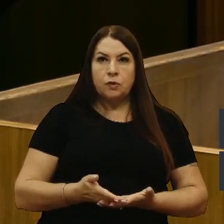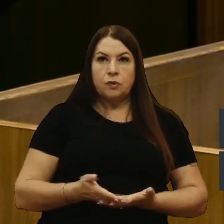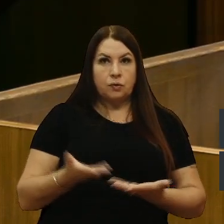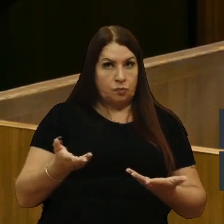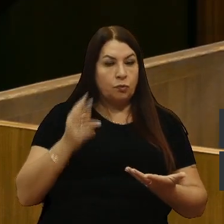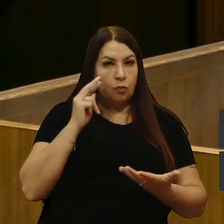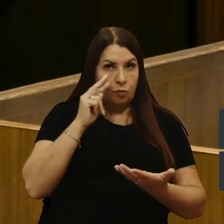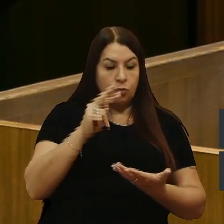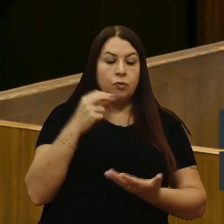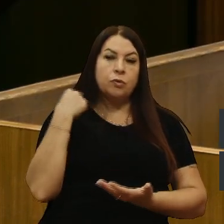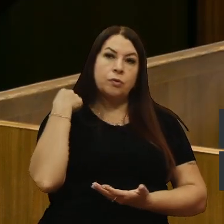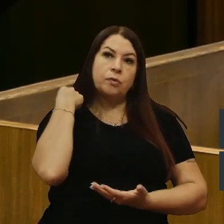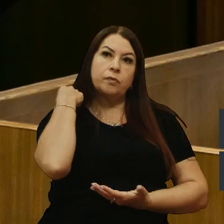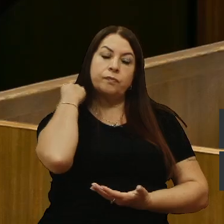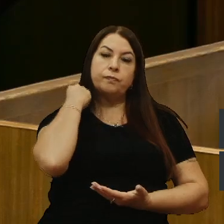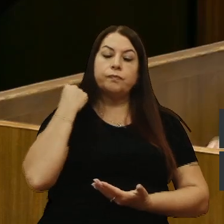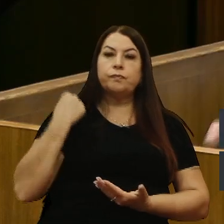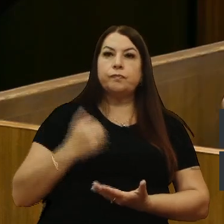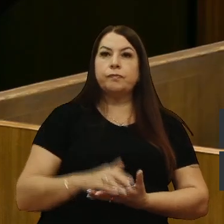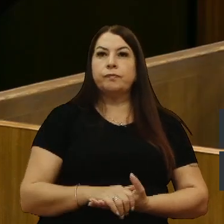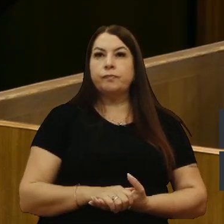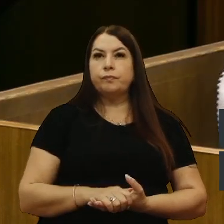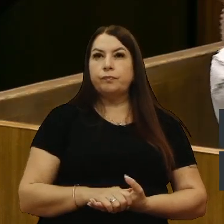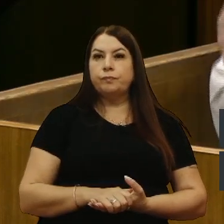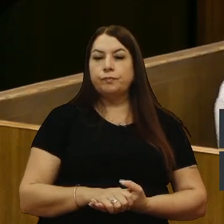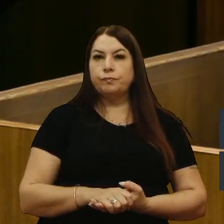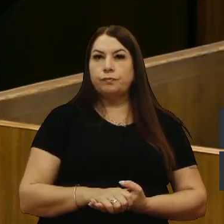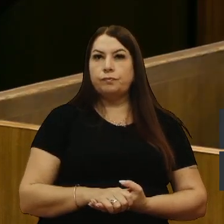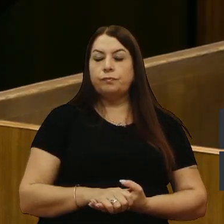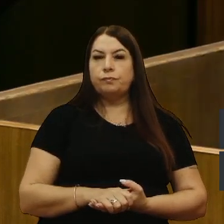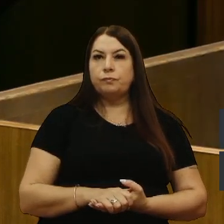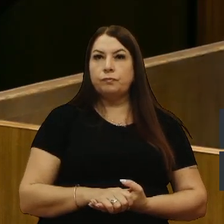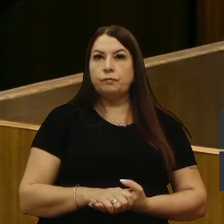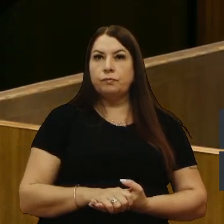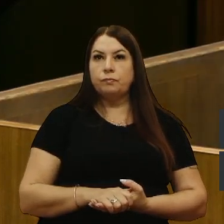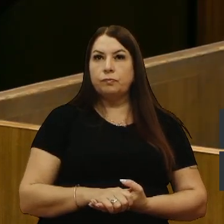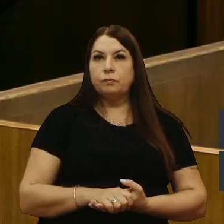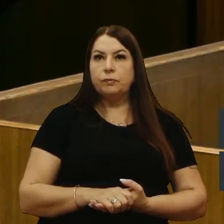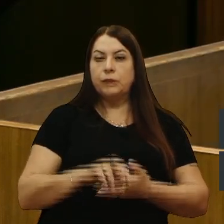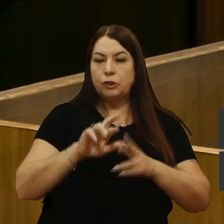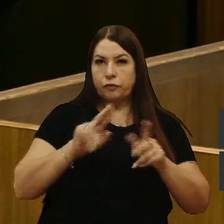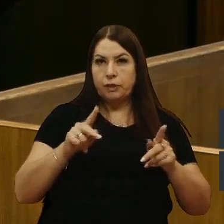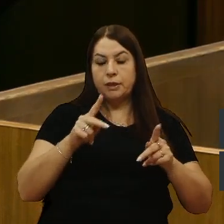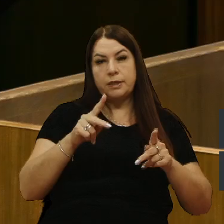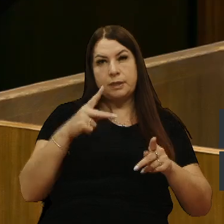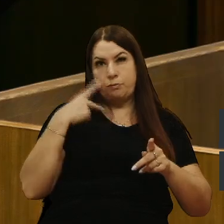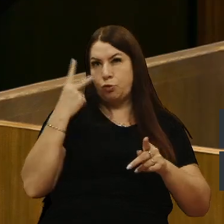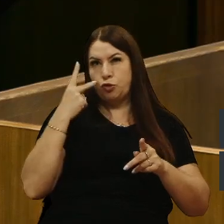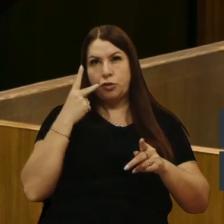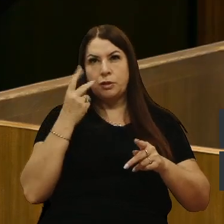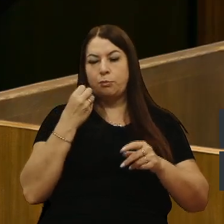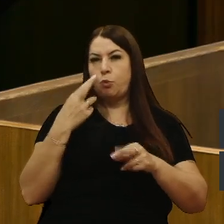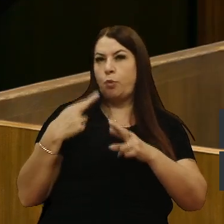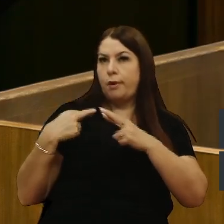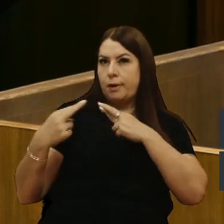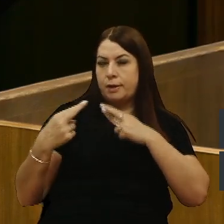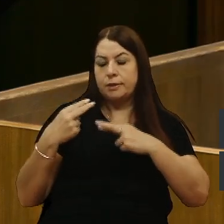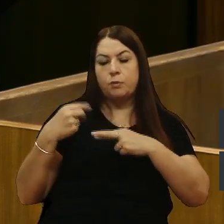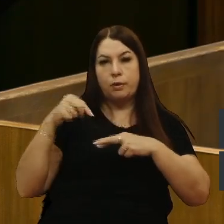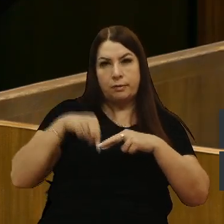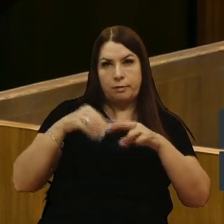Olhe bem, e até aqui vou fazer, acho que a gente, apesar da diferença política, a gente tem uma boa relação aqui dentro,